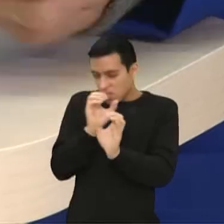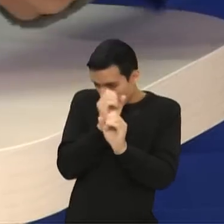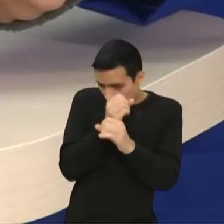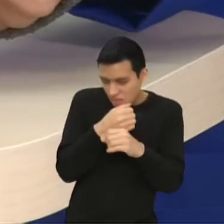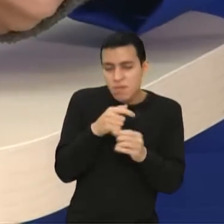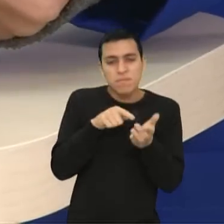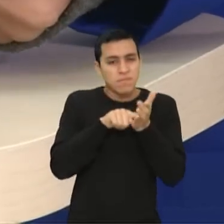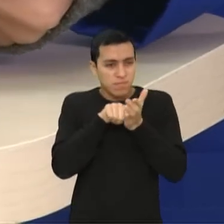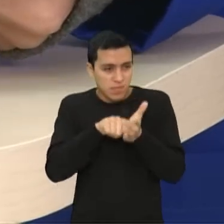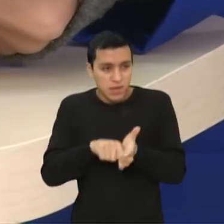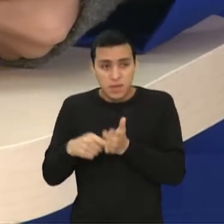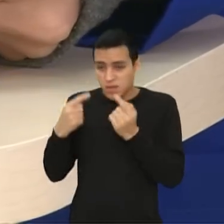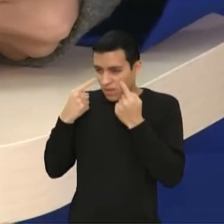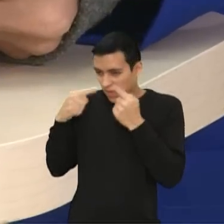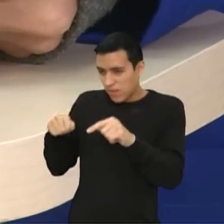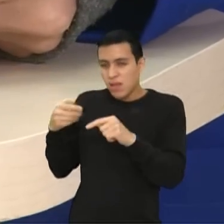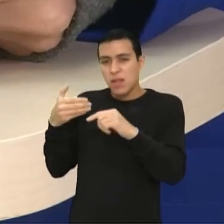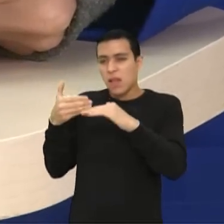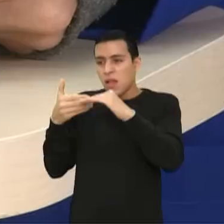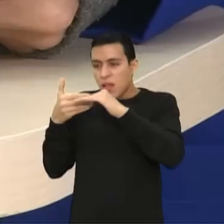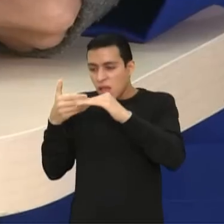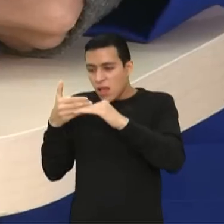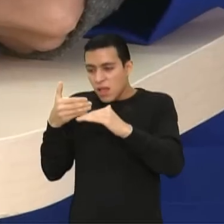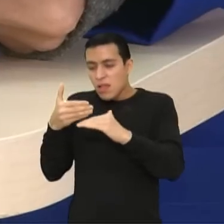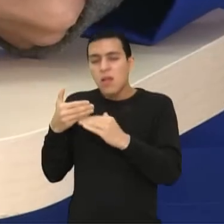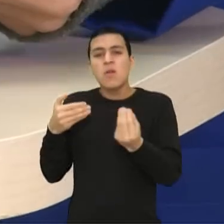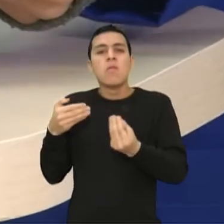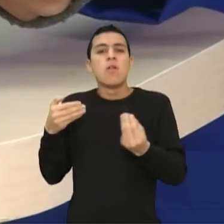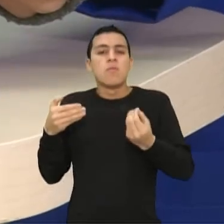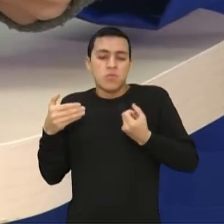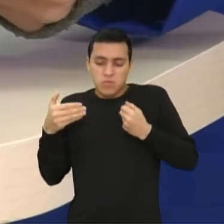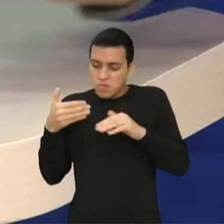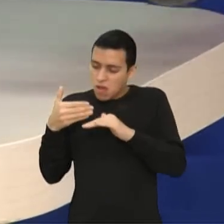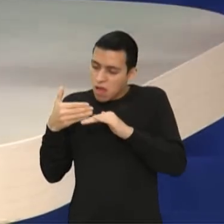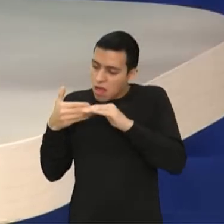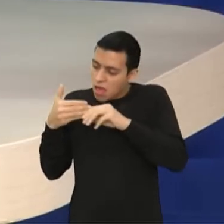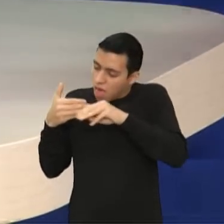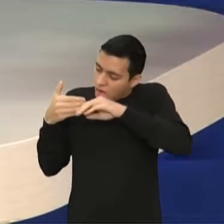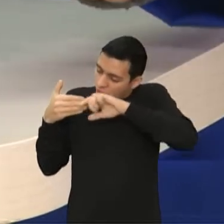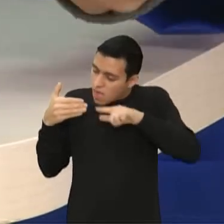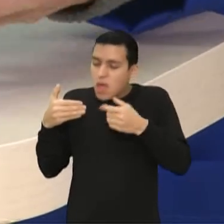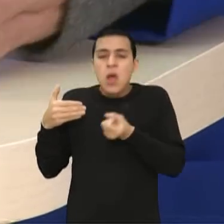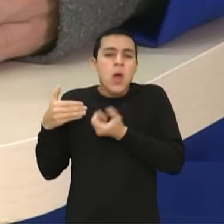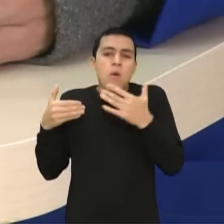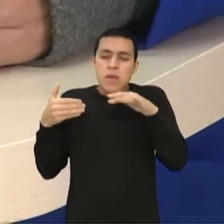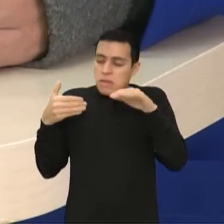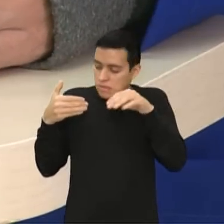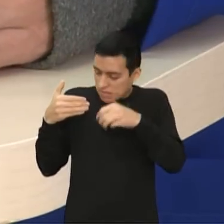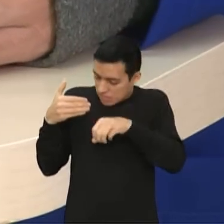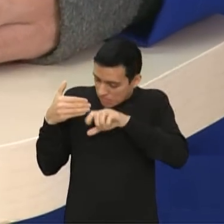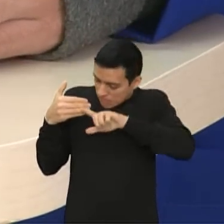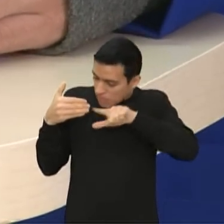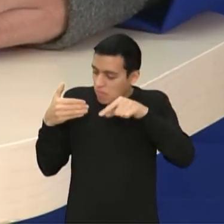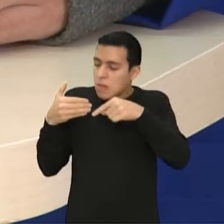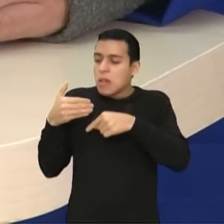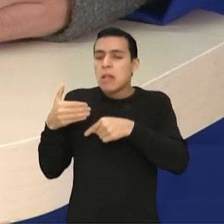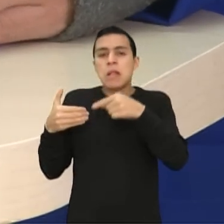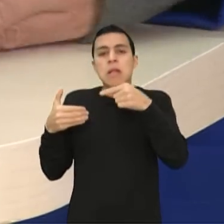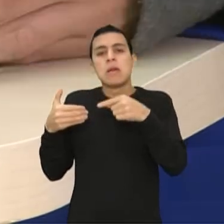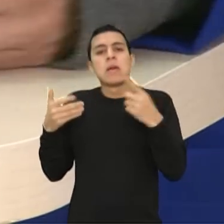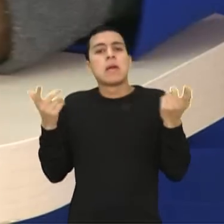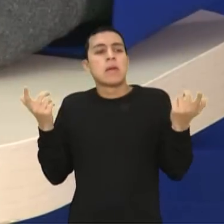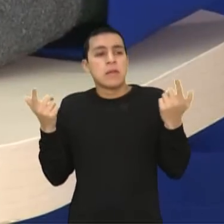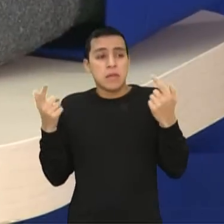vocês percebem, vocês conseguem ver a graduação, conseguem ver quantos ml de líquido eu trouxe. E